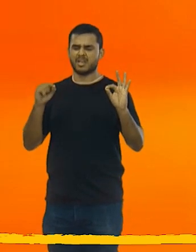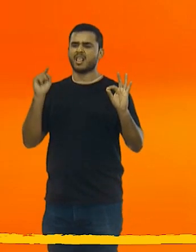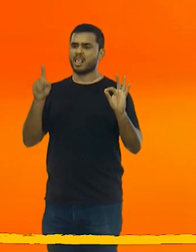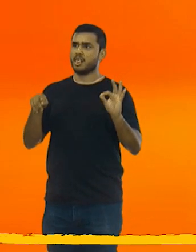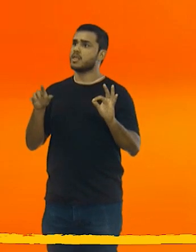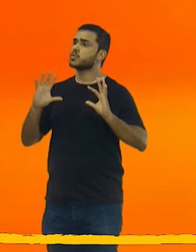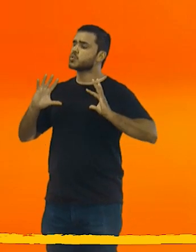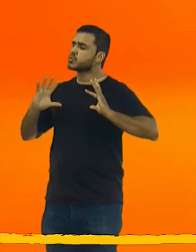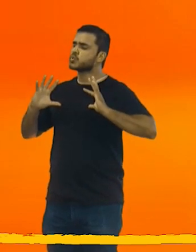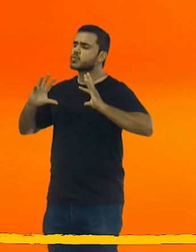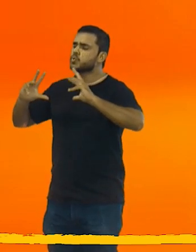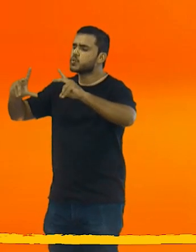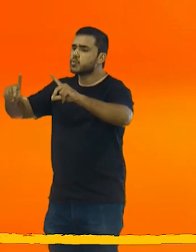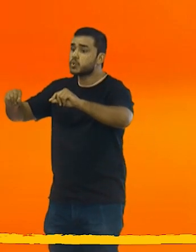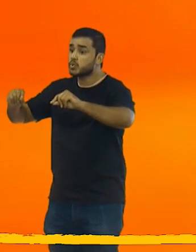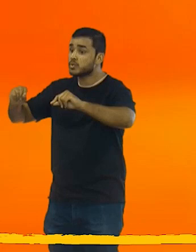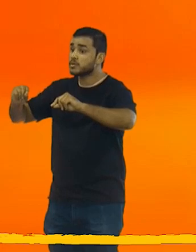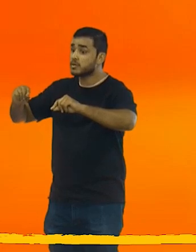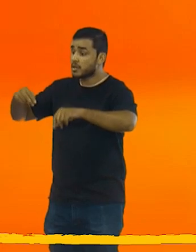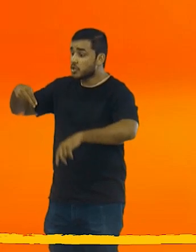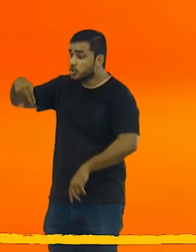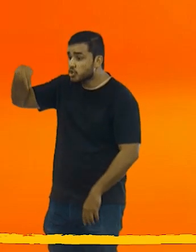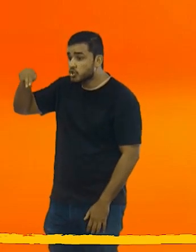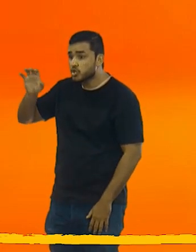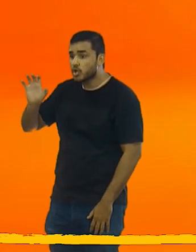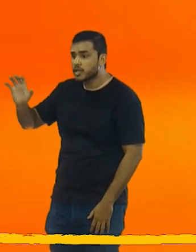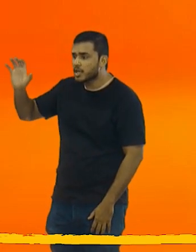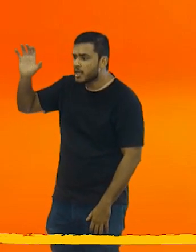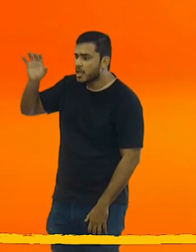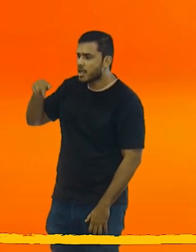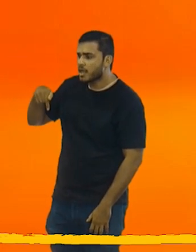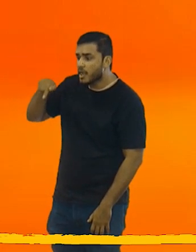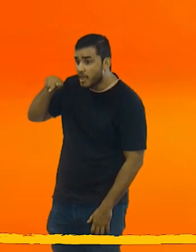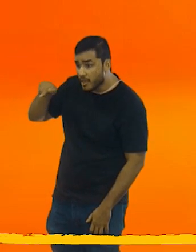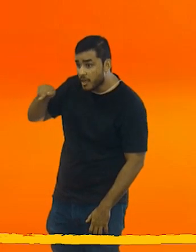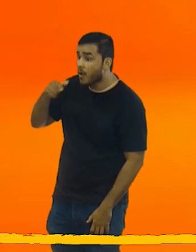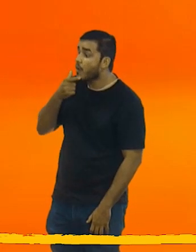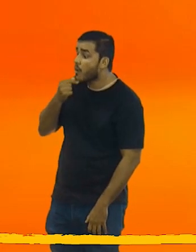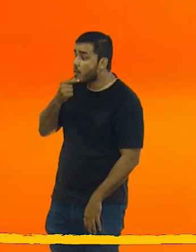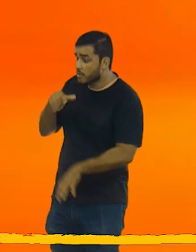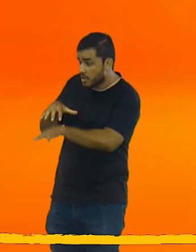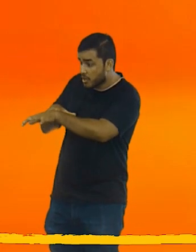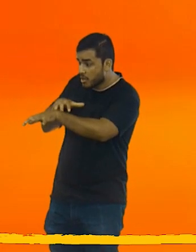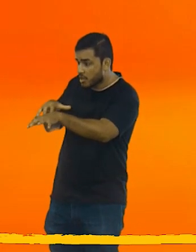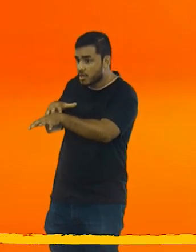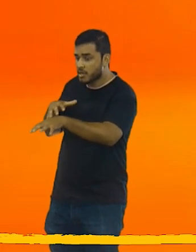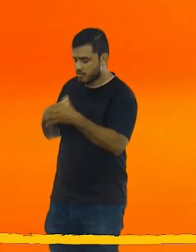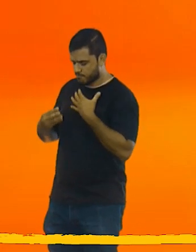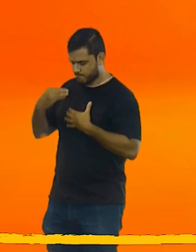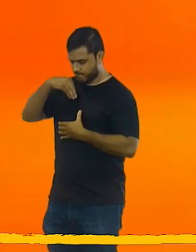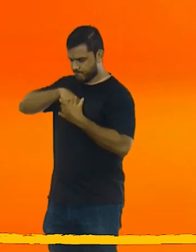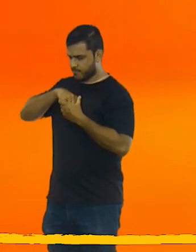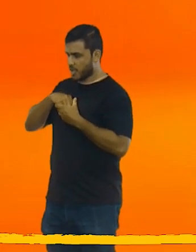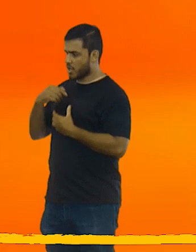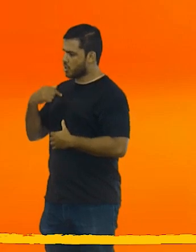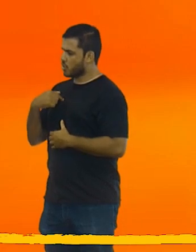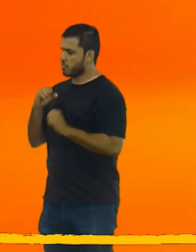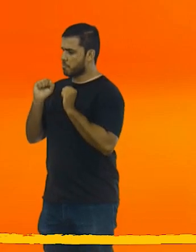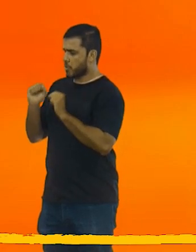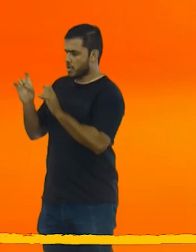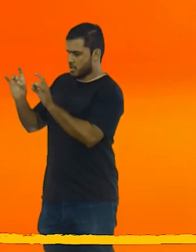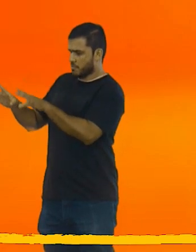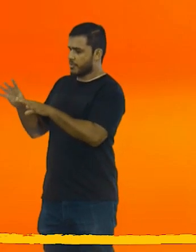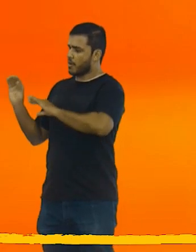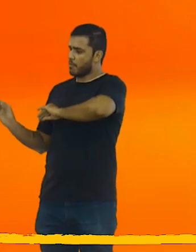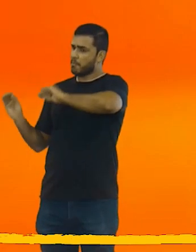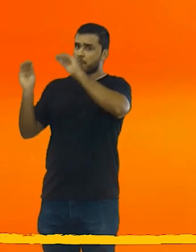quer que o homem sertanejo vá, o sertão dele está dentro dele, para além de um espaço